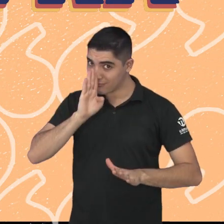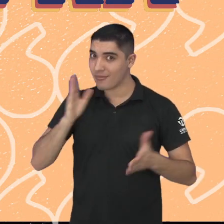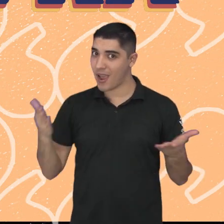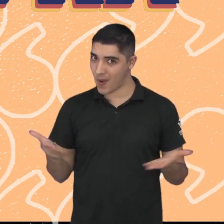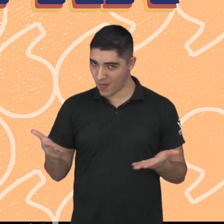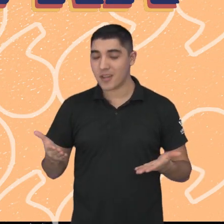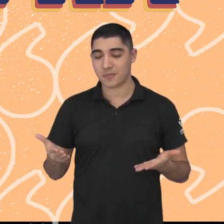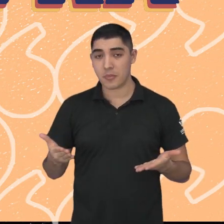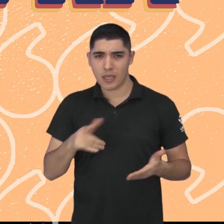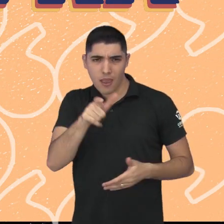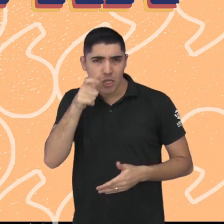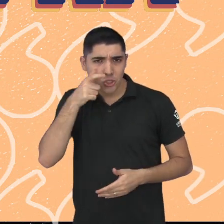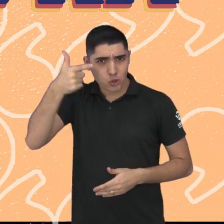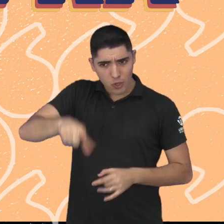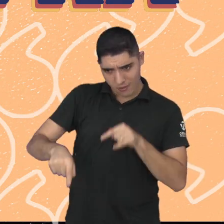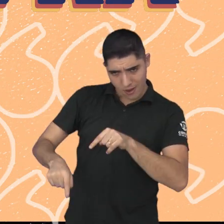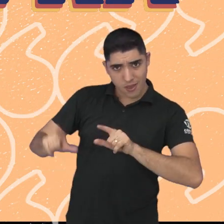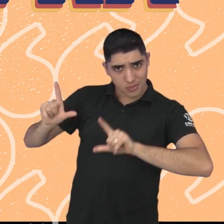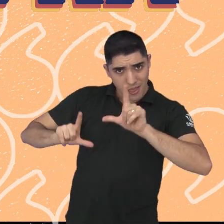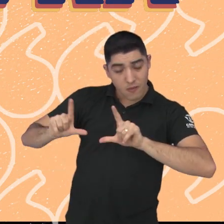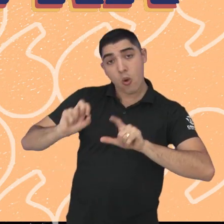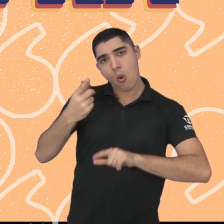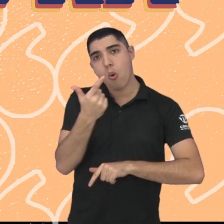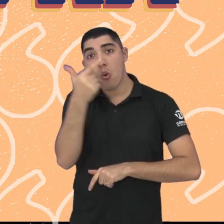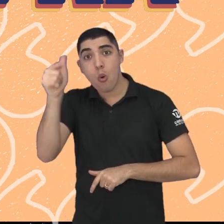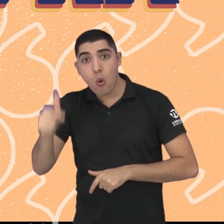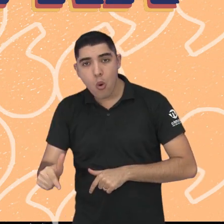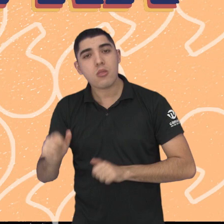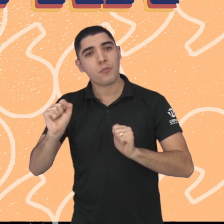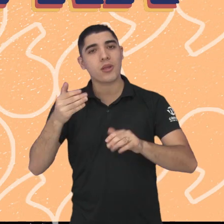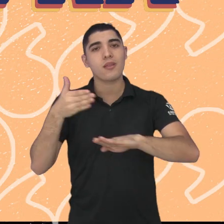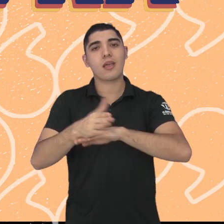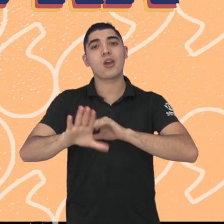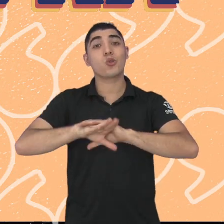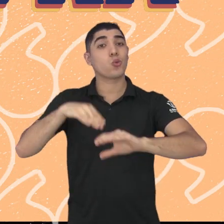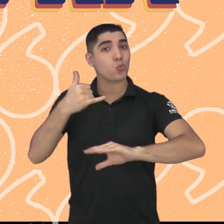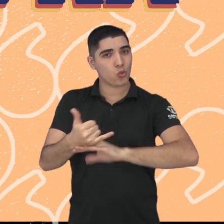canal aberto. E para rever este programa e todos os outros,